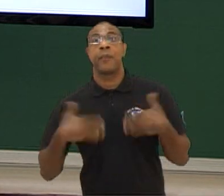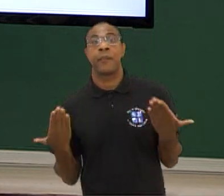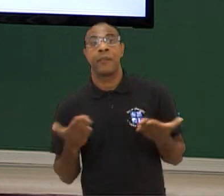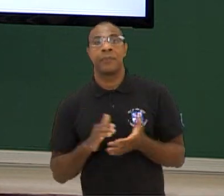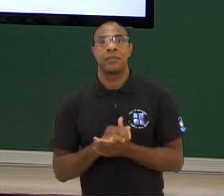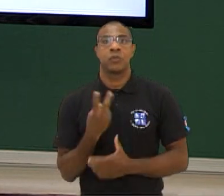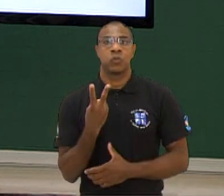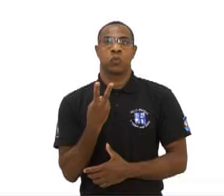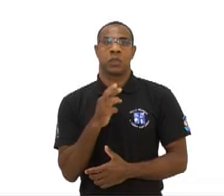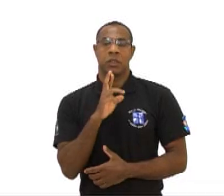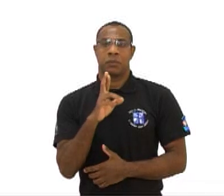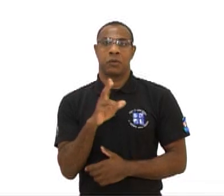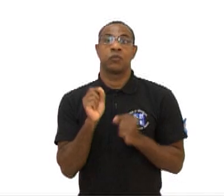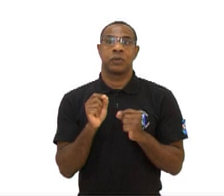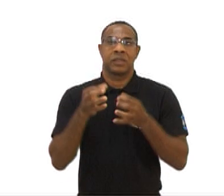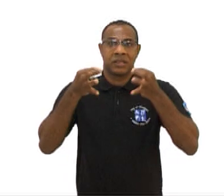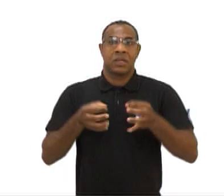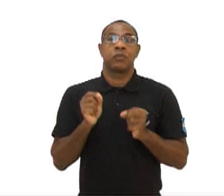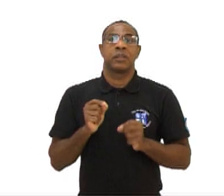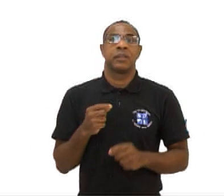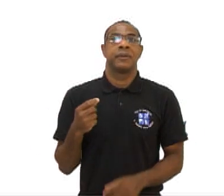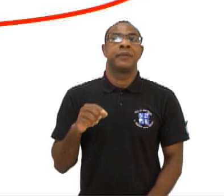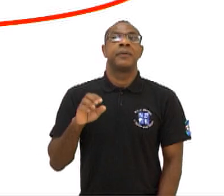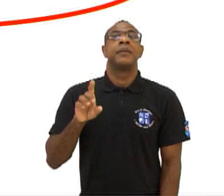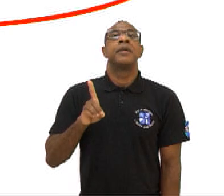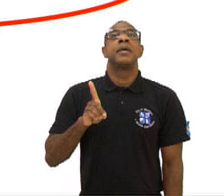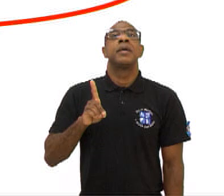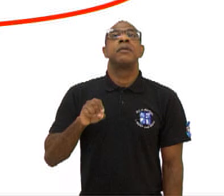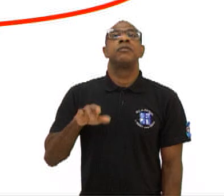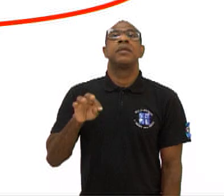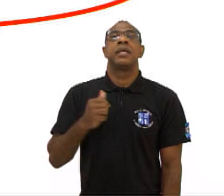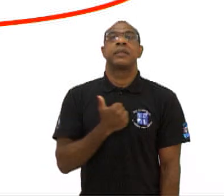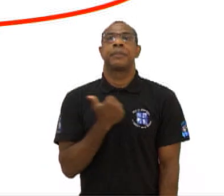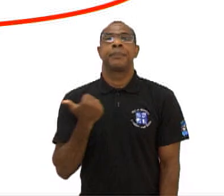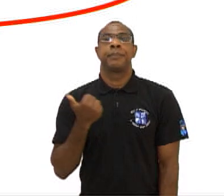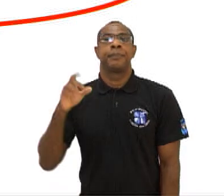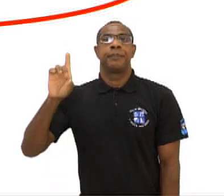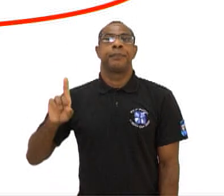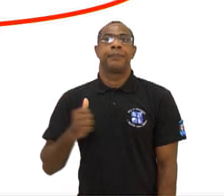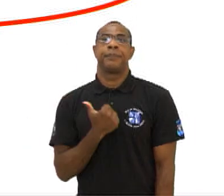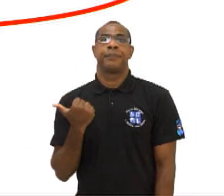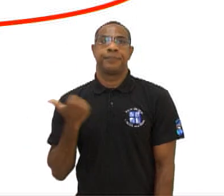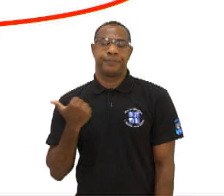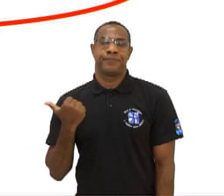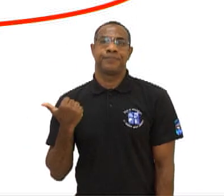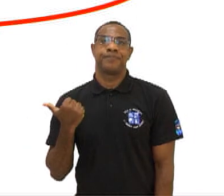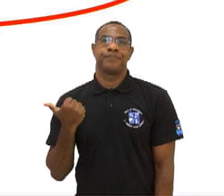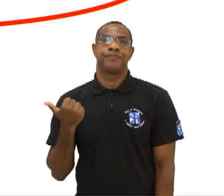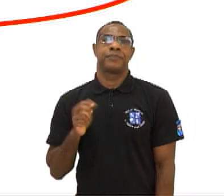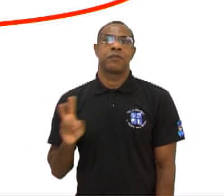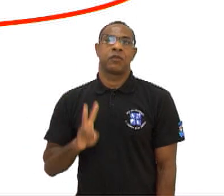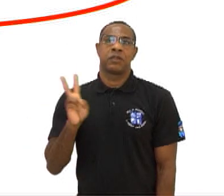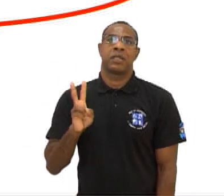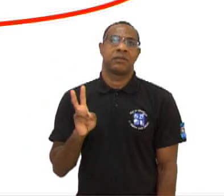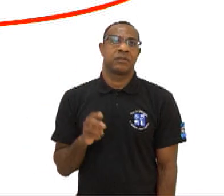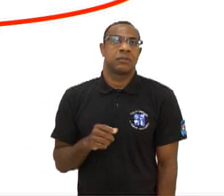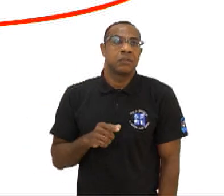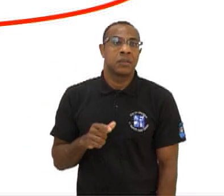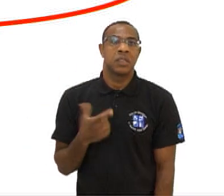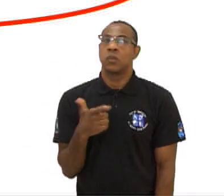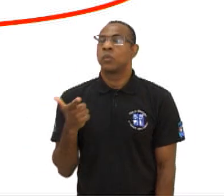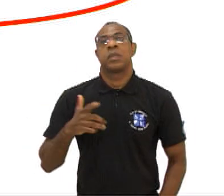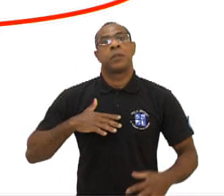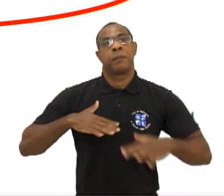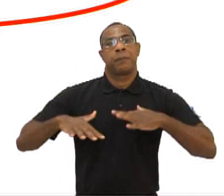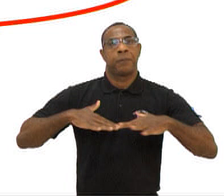Seria para direita, certo? Essa seria o que a gente poderia ver, ou não há possibilidade de movimento, né?